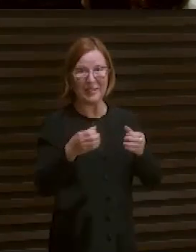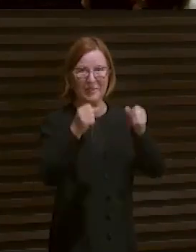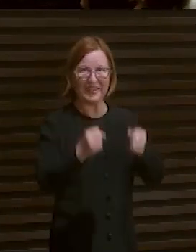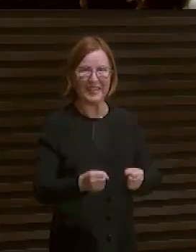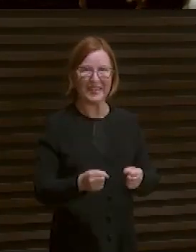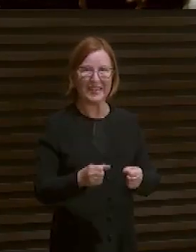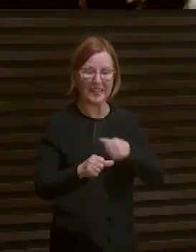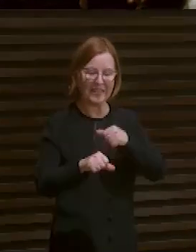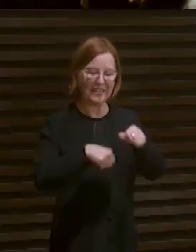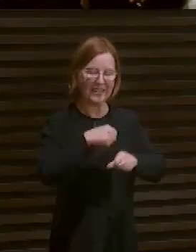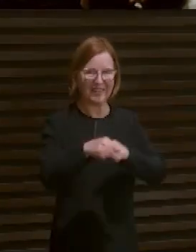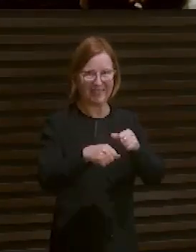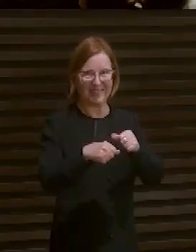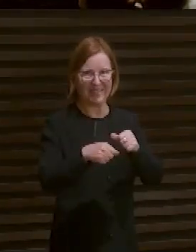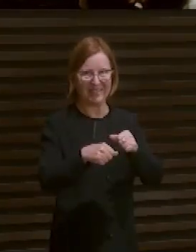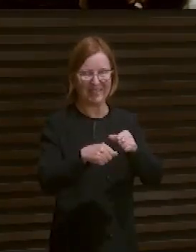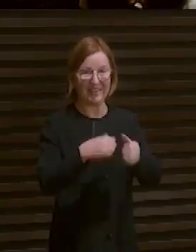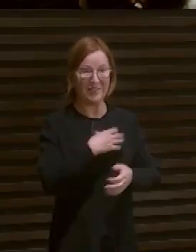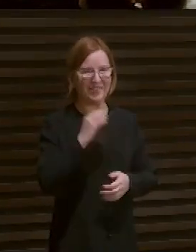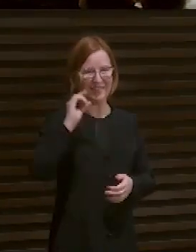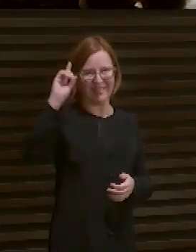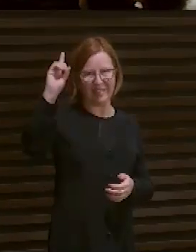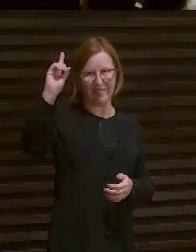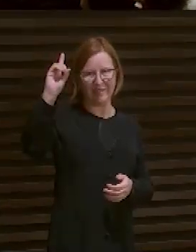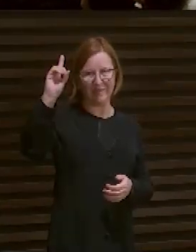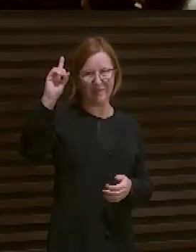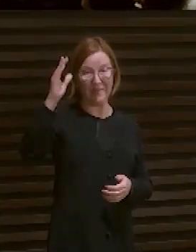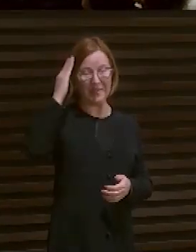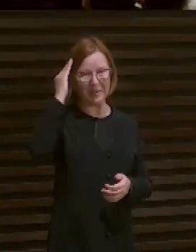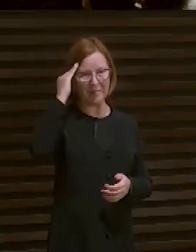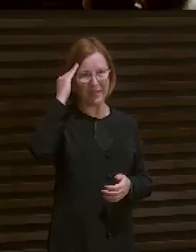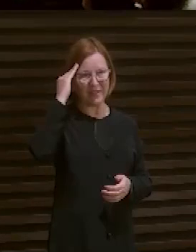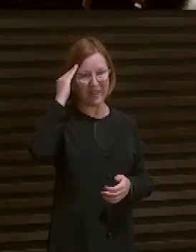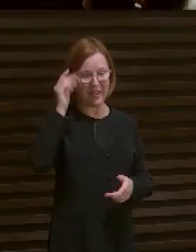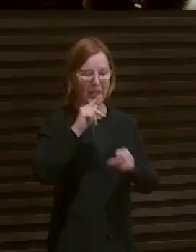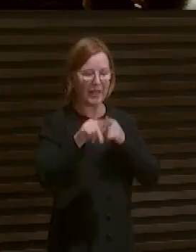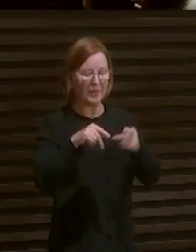poder de serem feitos filhos de Deus, a saber, aos que